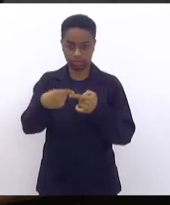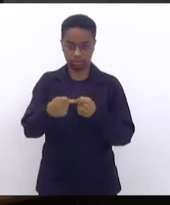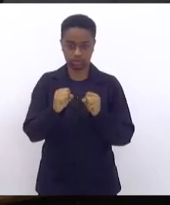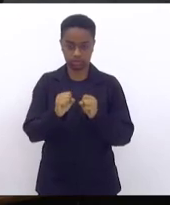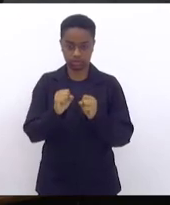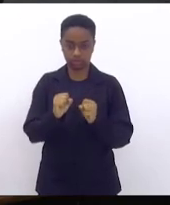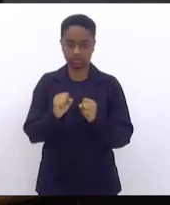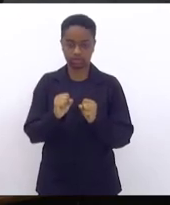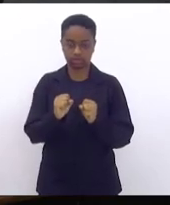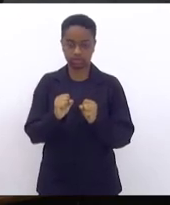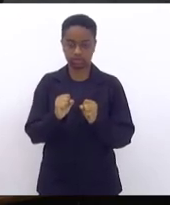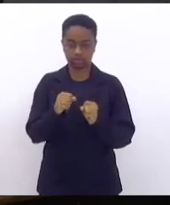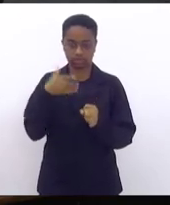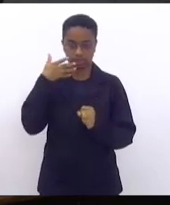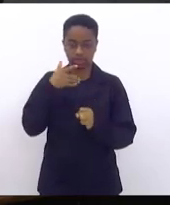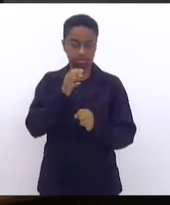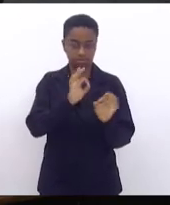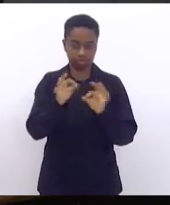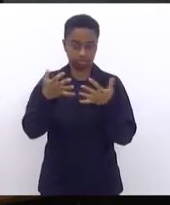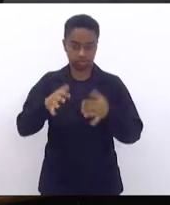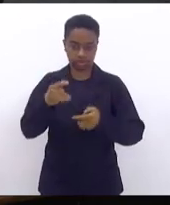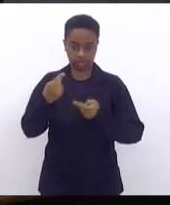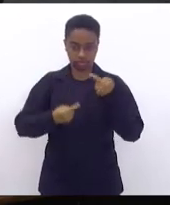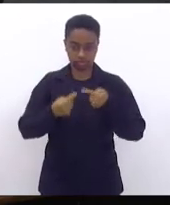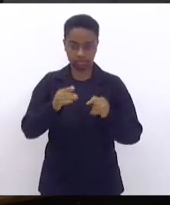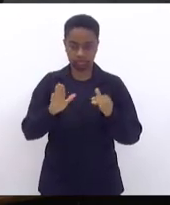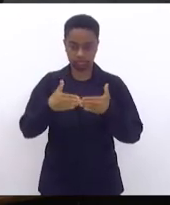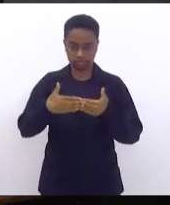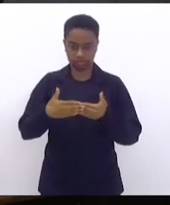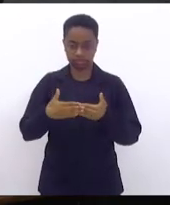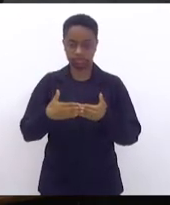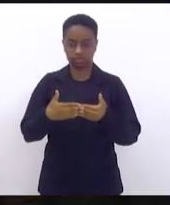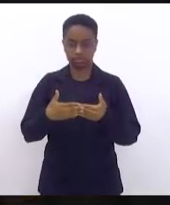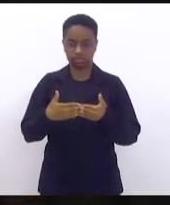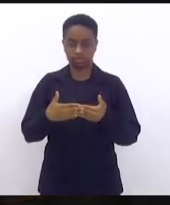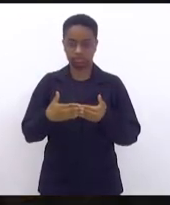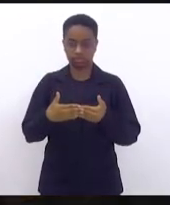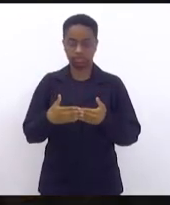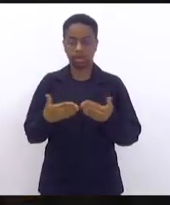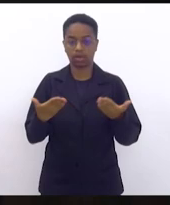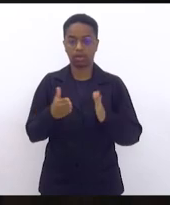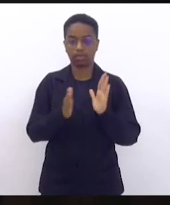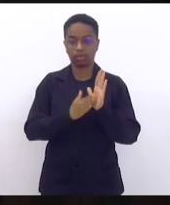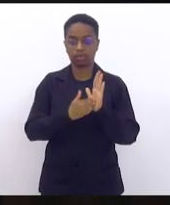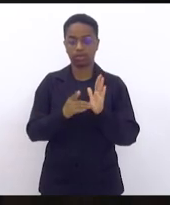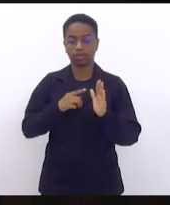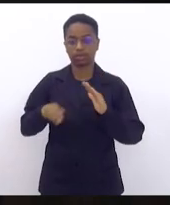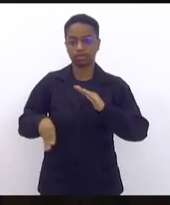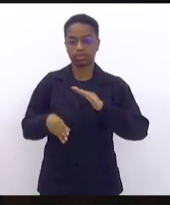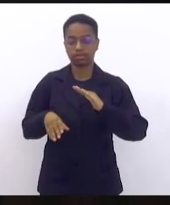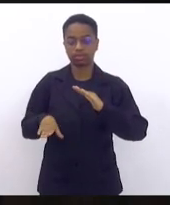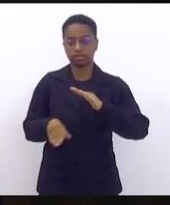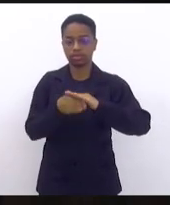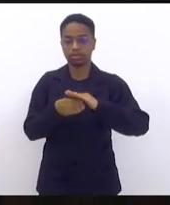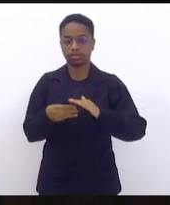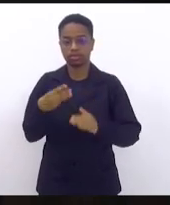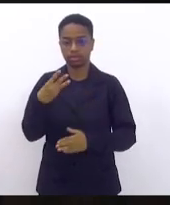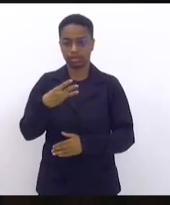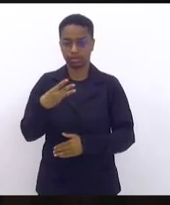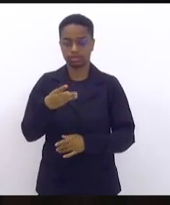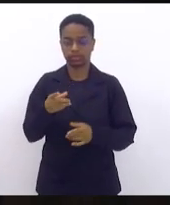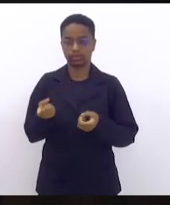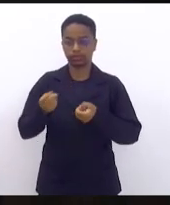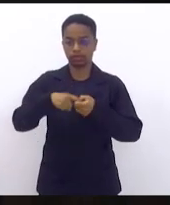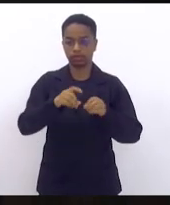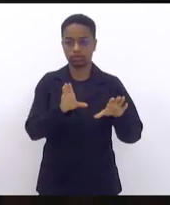gente... É, não havendo mais quem queira discutir, encerrada a discussão, a presente proposta recebeu 3 emendas e